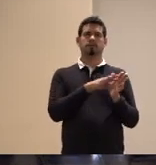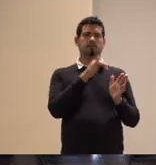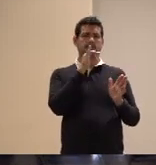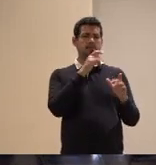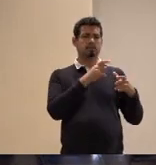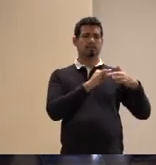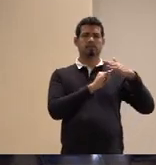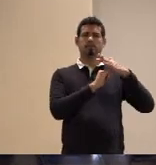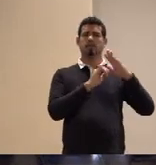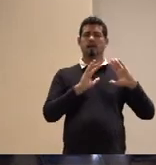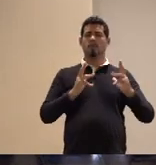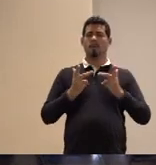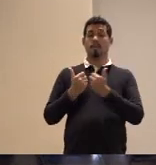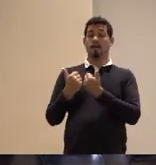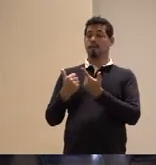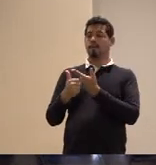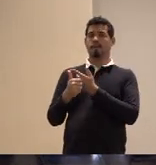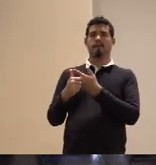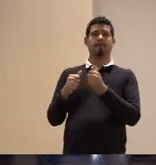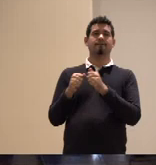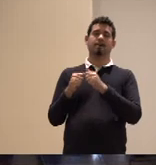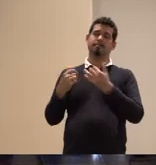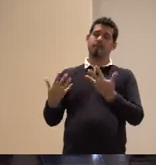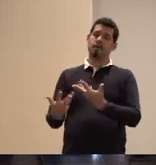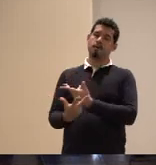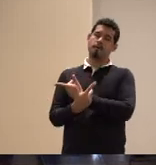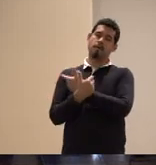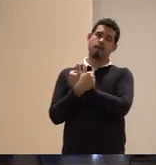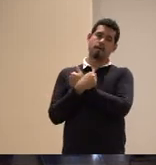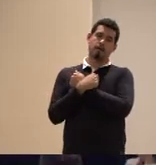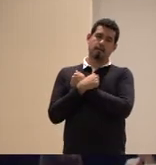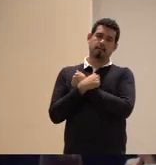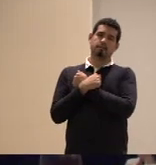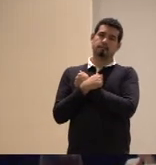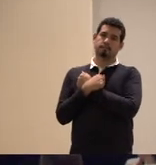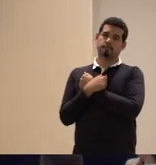de acolhimento, a primeira coisa que a gente faz é o acolher, né?